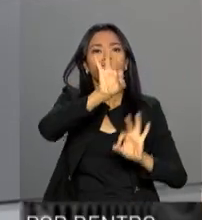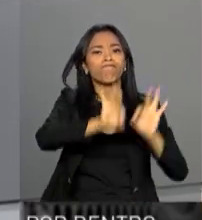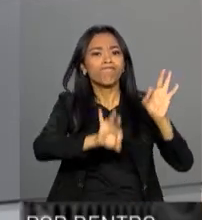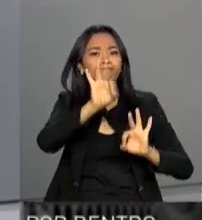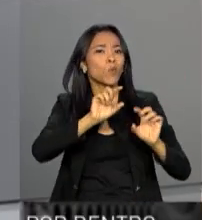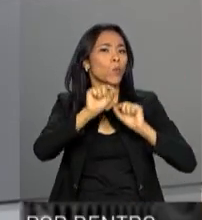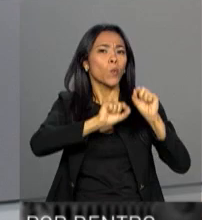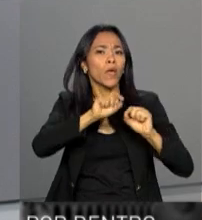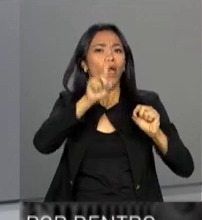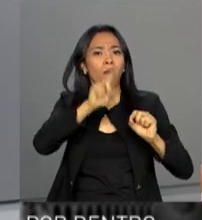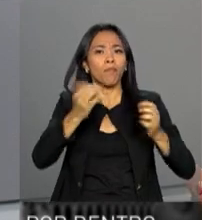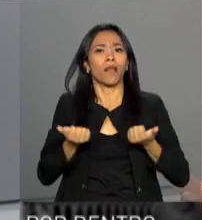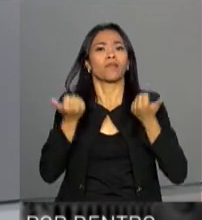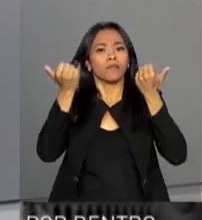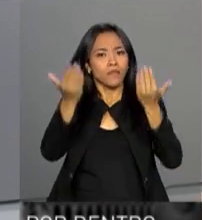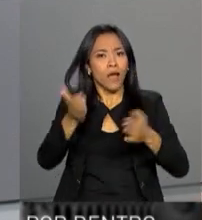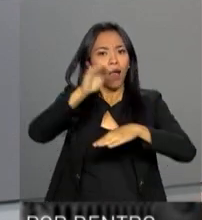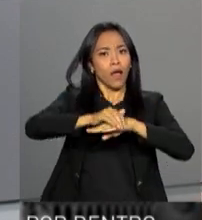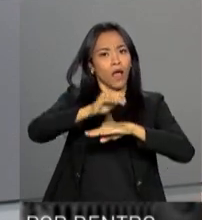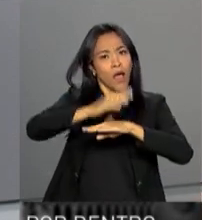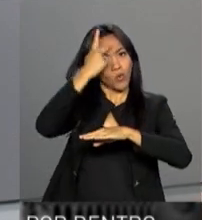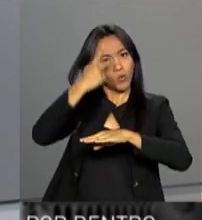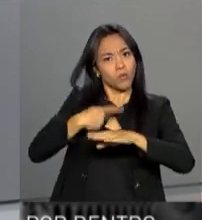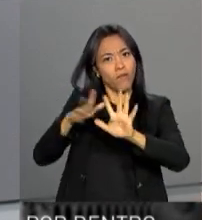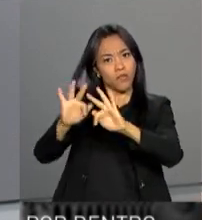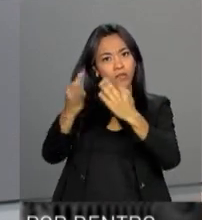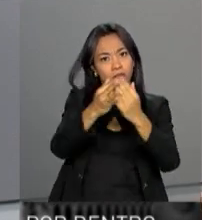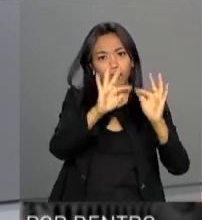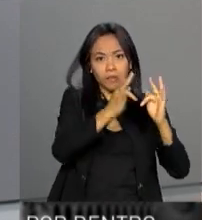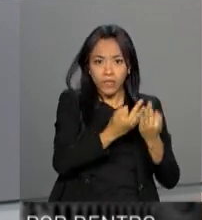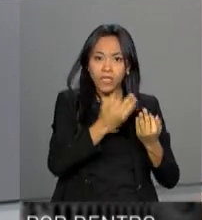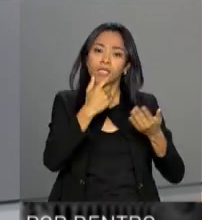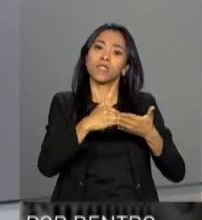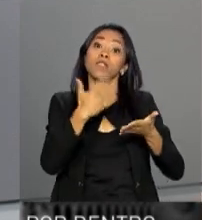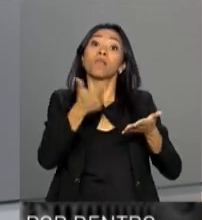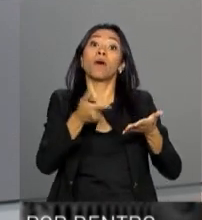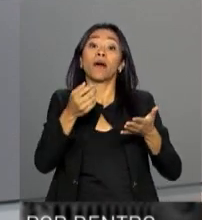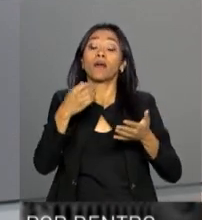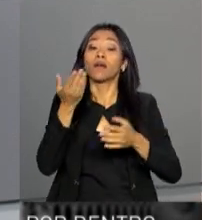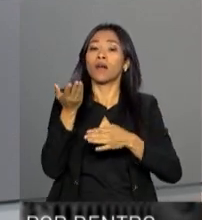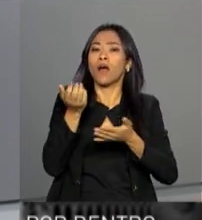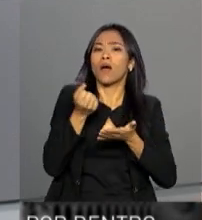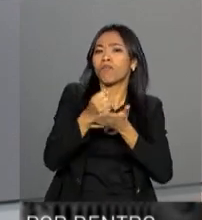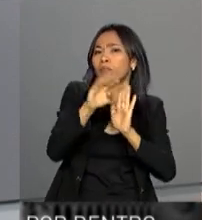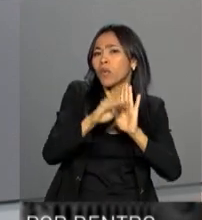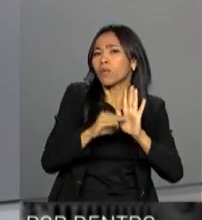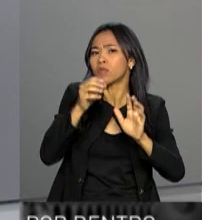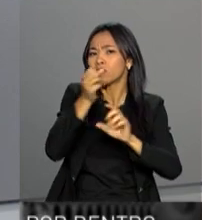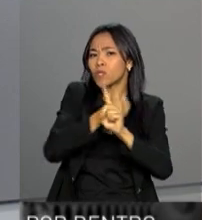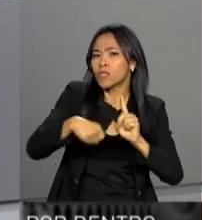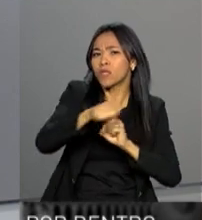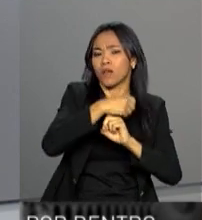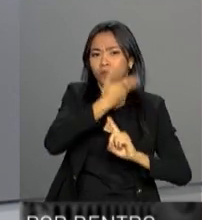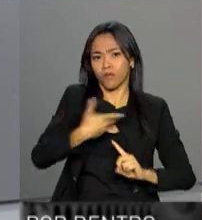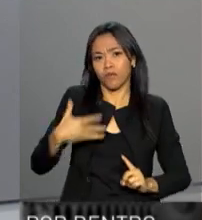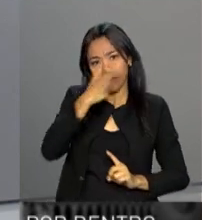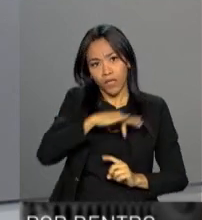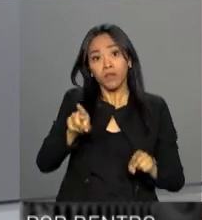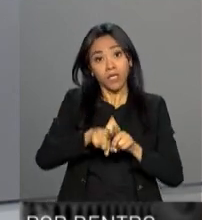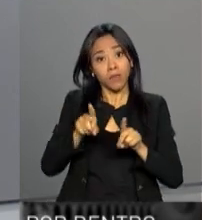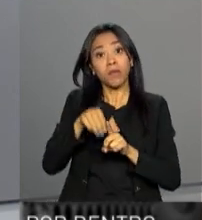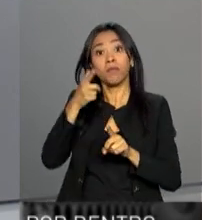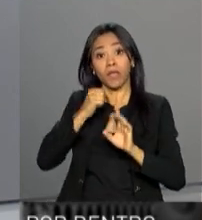para promover a autonomia das famílias inscritas no cadastro único para programas sociais do governo federal além das beneficiárias do bolsa família